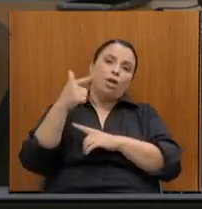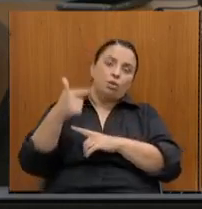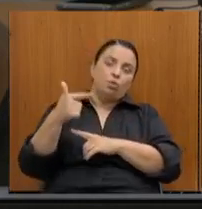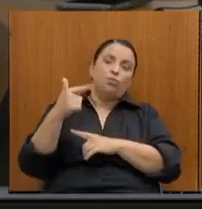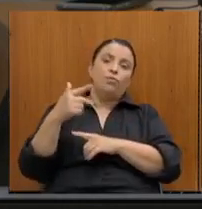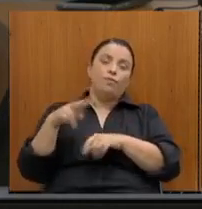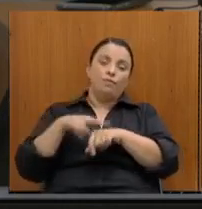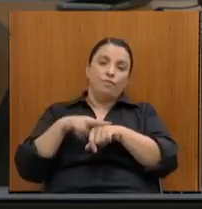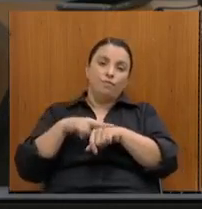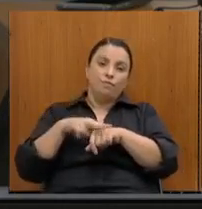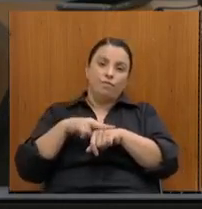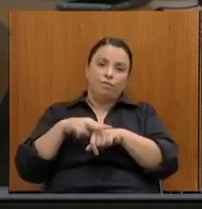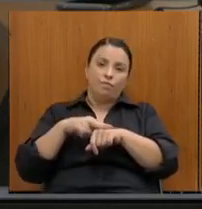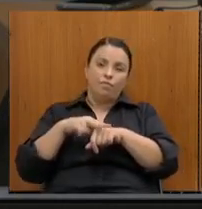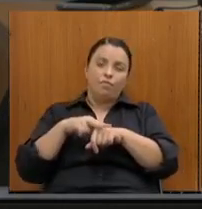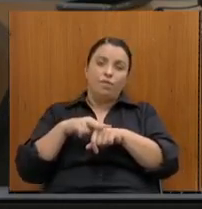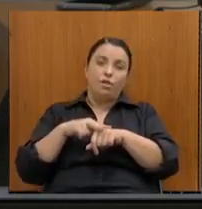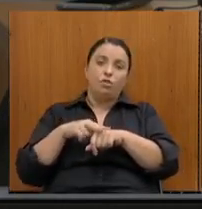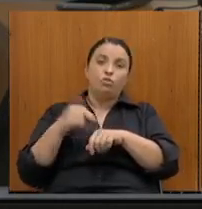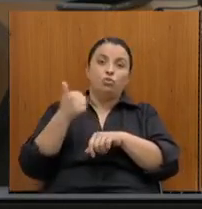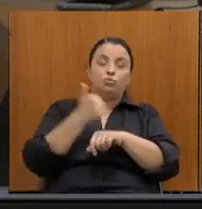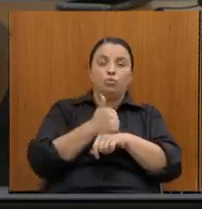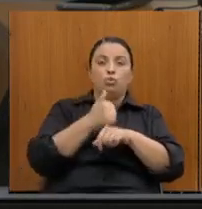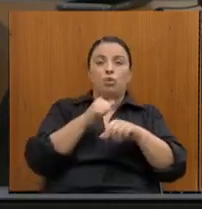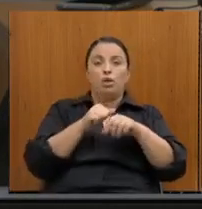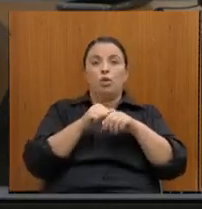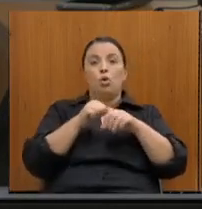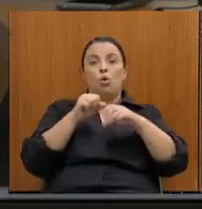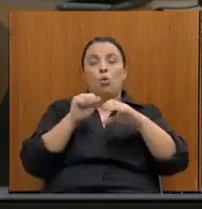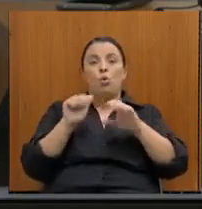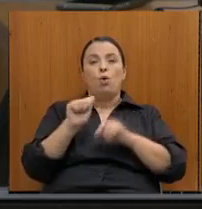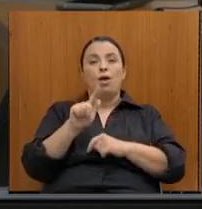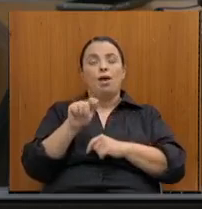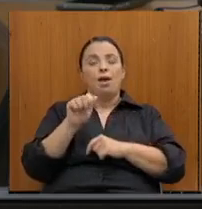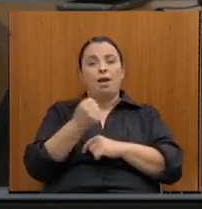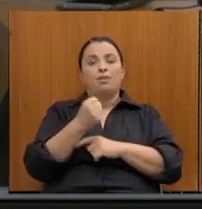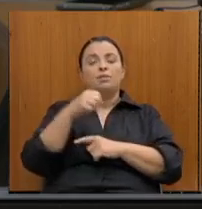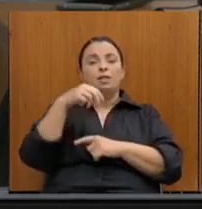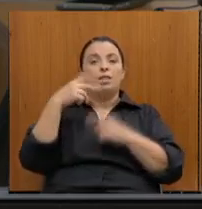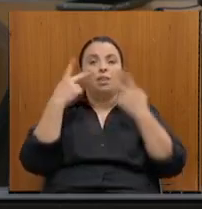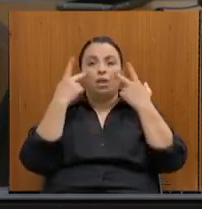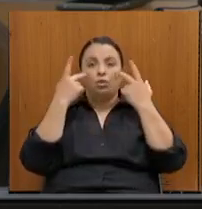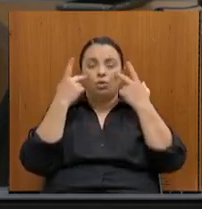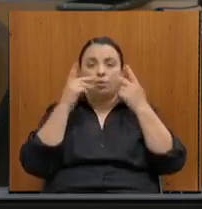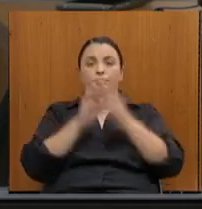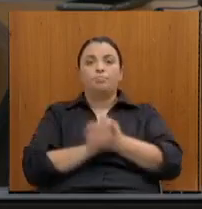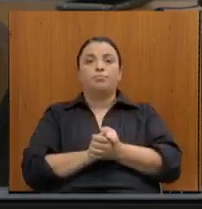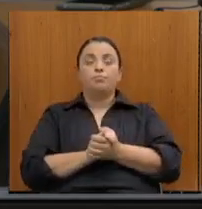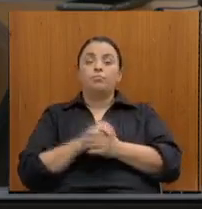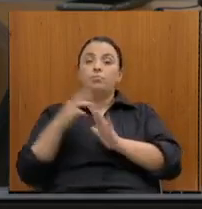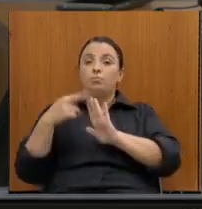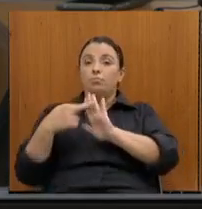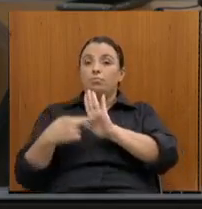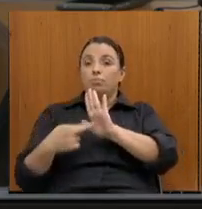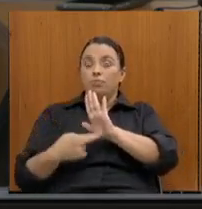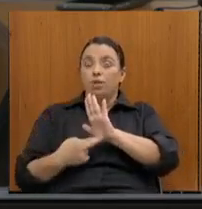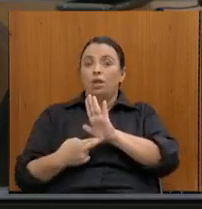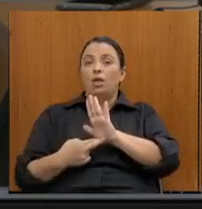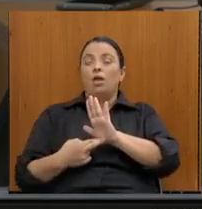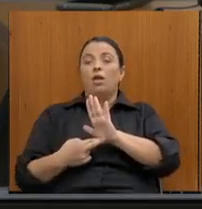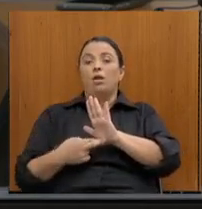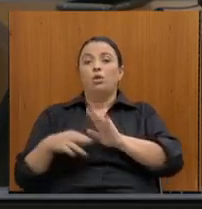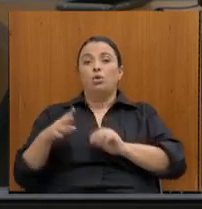distribuição de gás natural regulamentação do uso de excedentes de energia